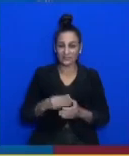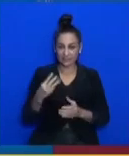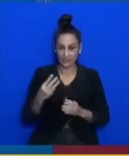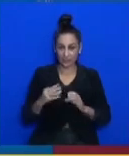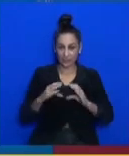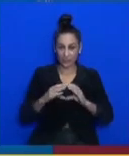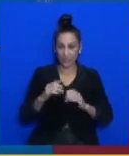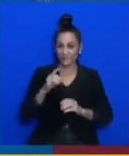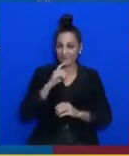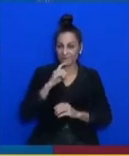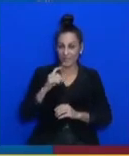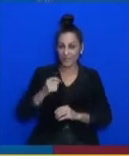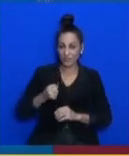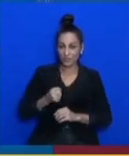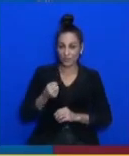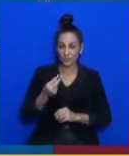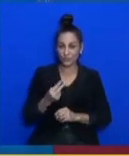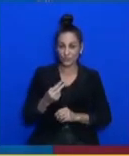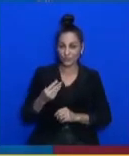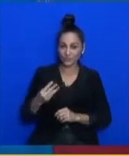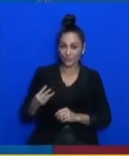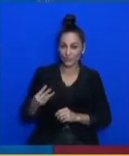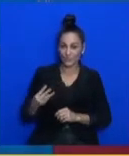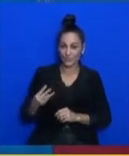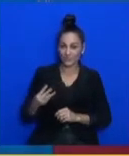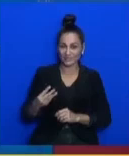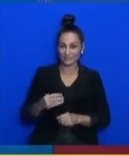Terceira bola verde número 23.